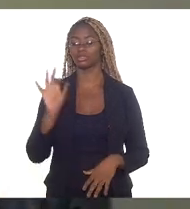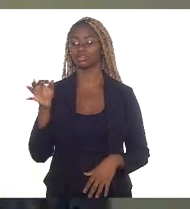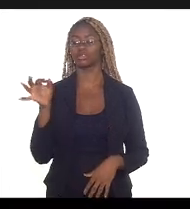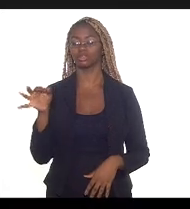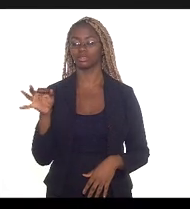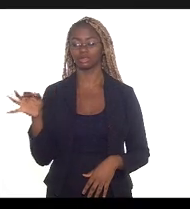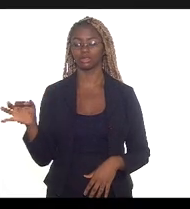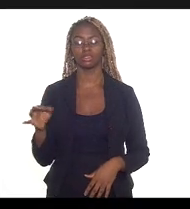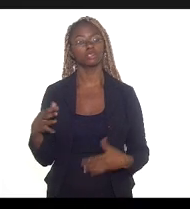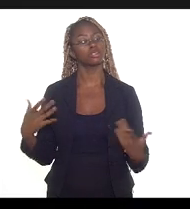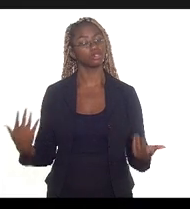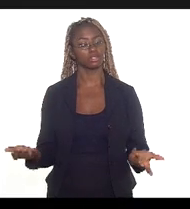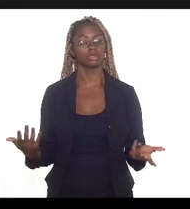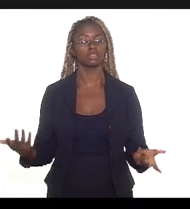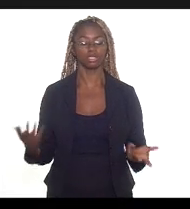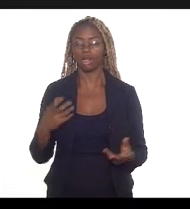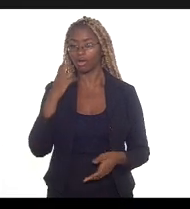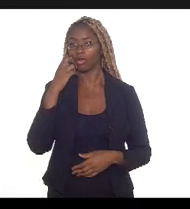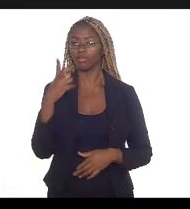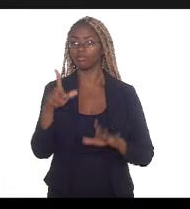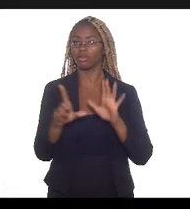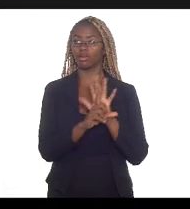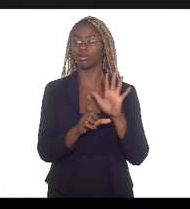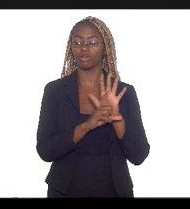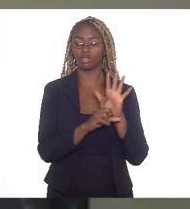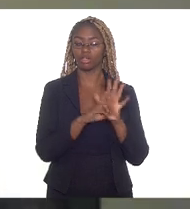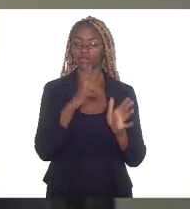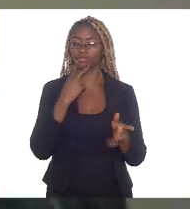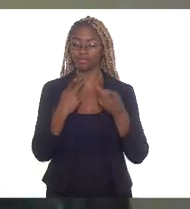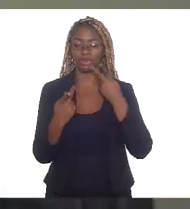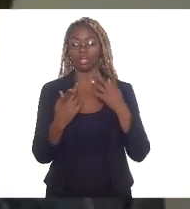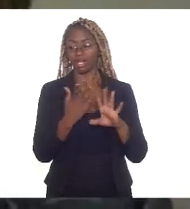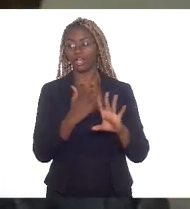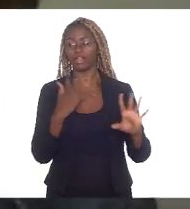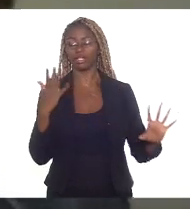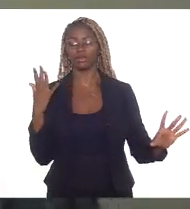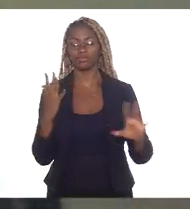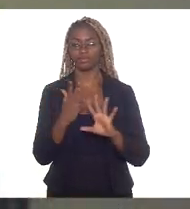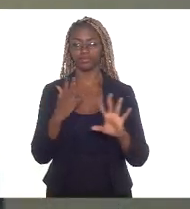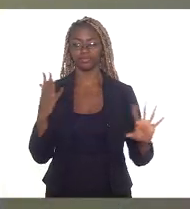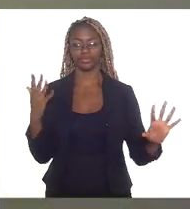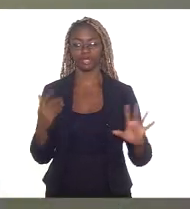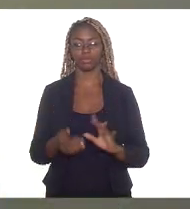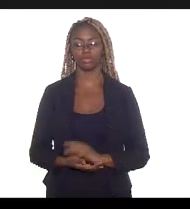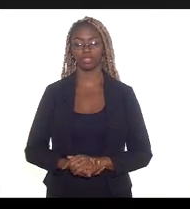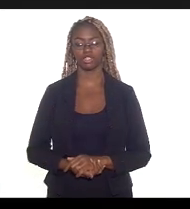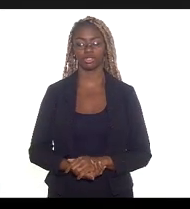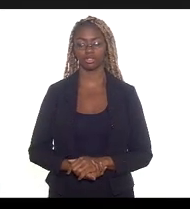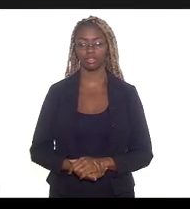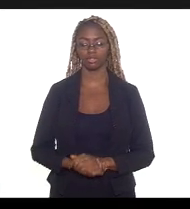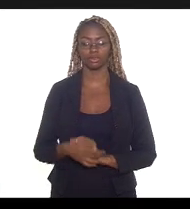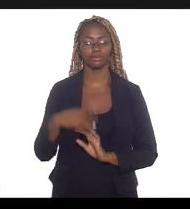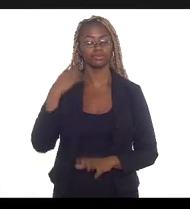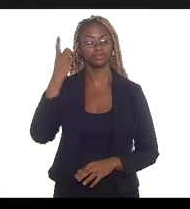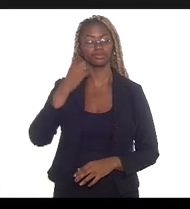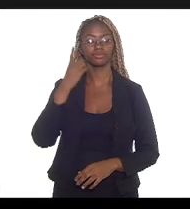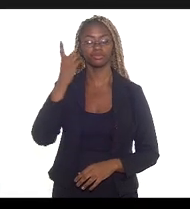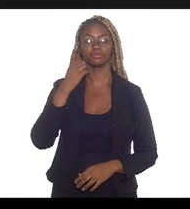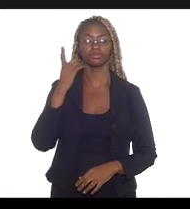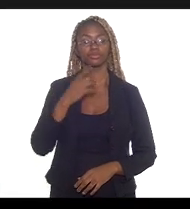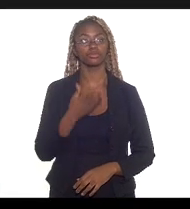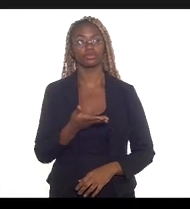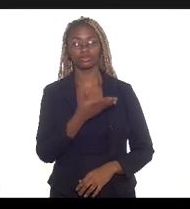verificar quais são as leis que estabelecem os grupos prioritários e proceder à audiência. Ok. Deputado Flávio